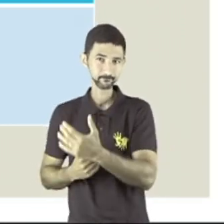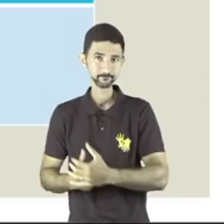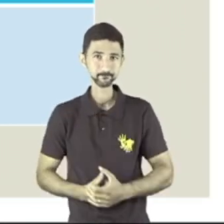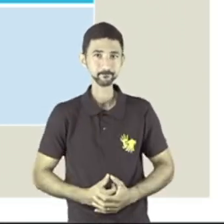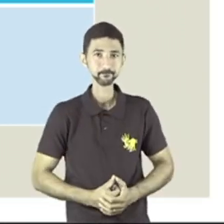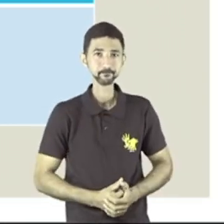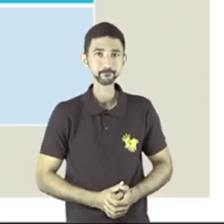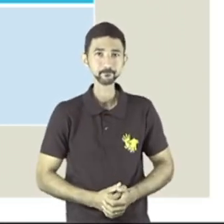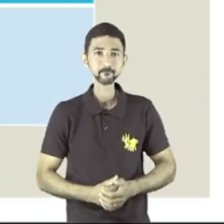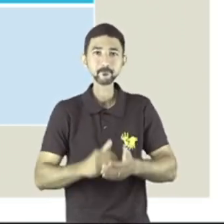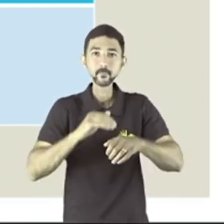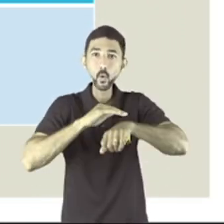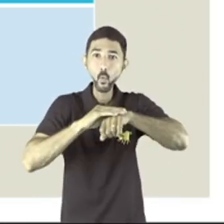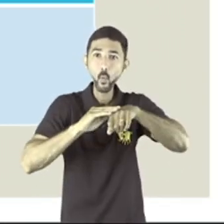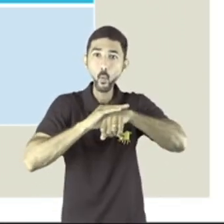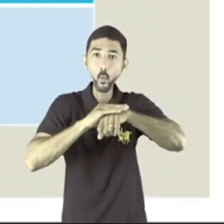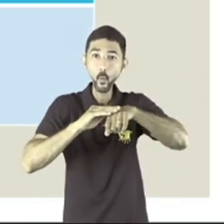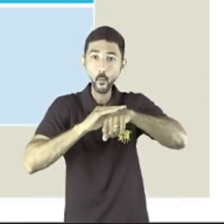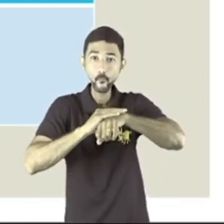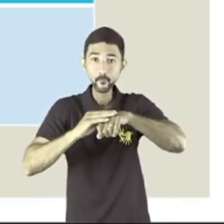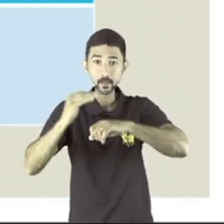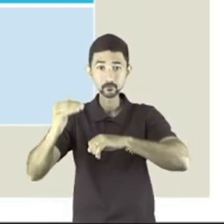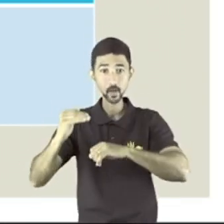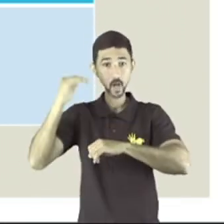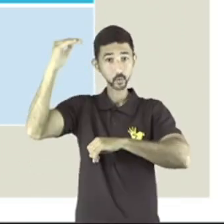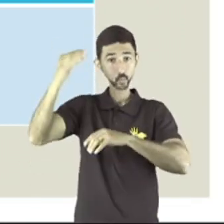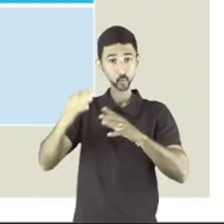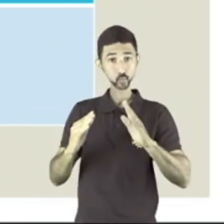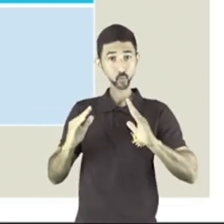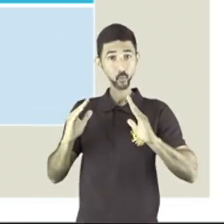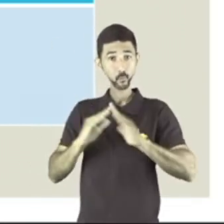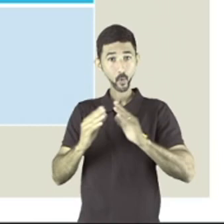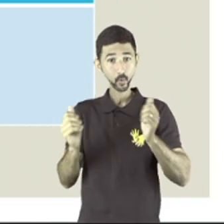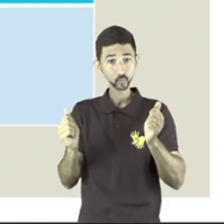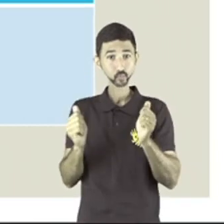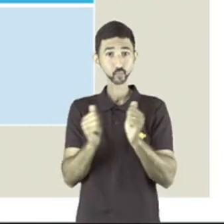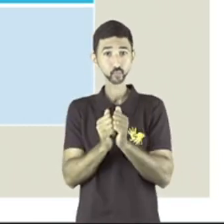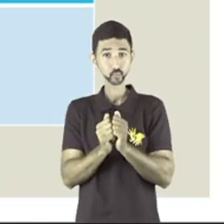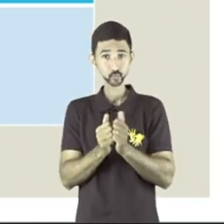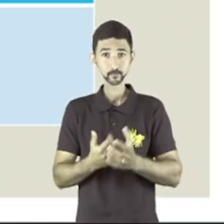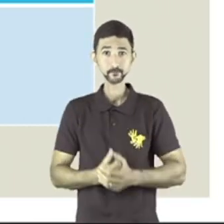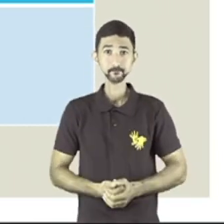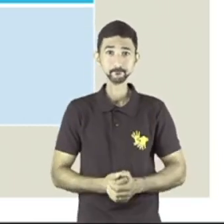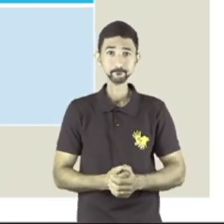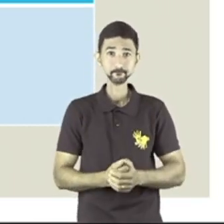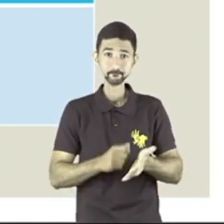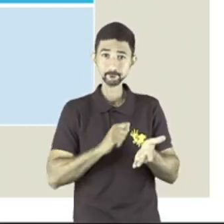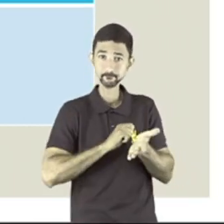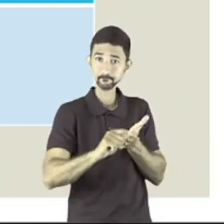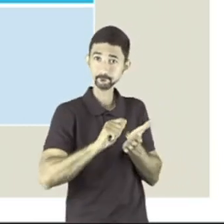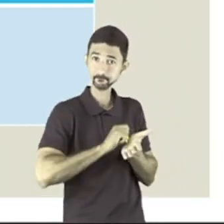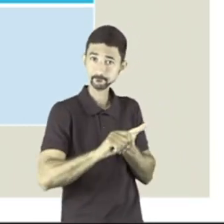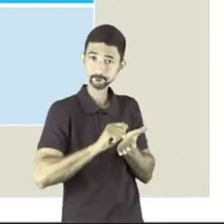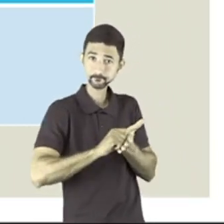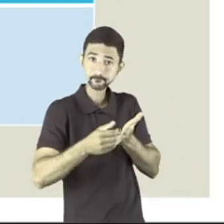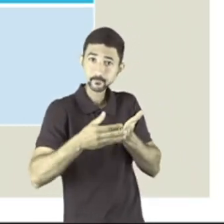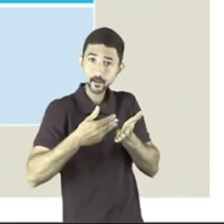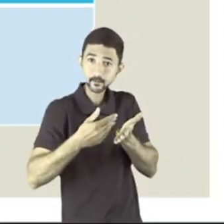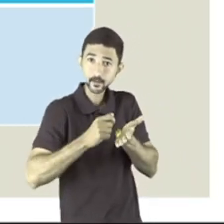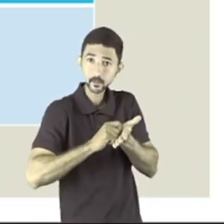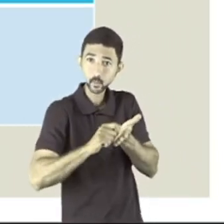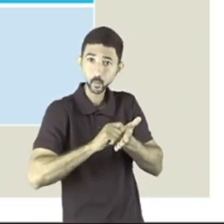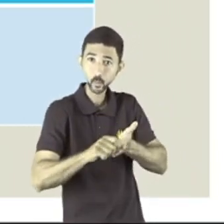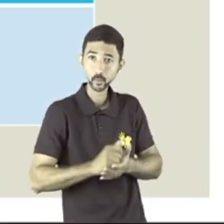começa bem aqui. Converse com os adultos que moram com você e registre no seu